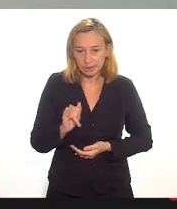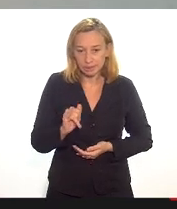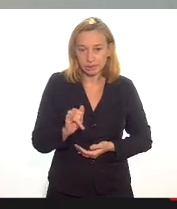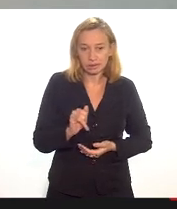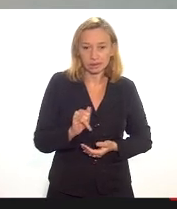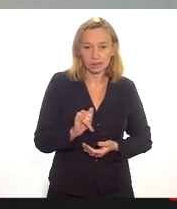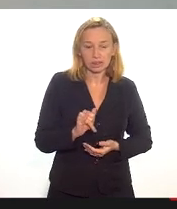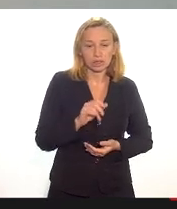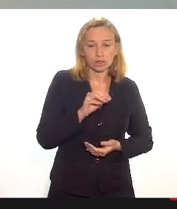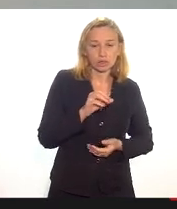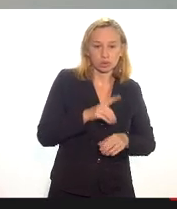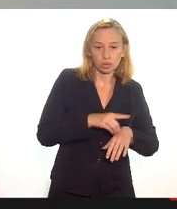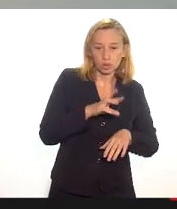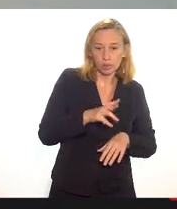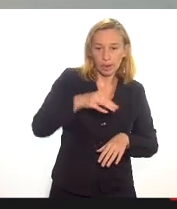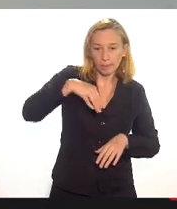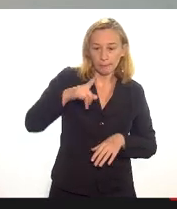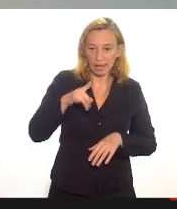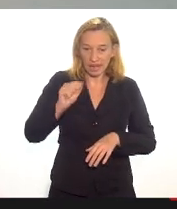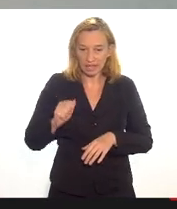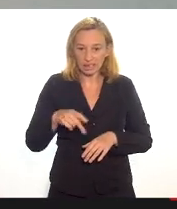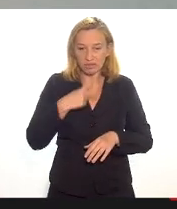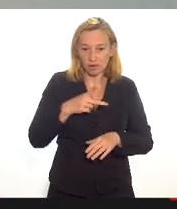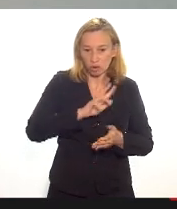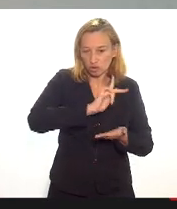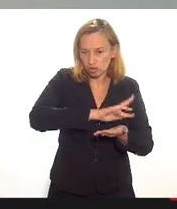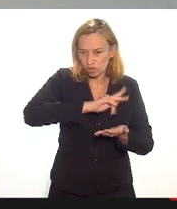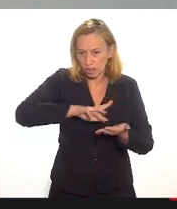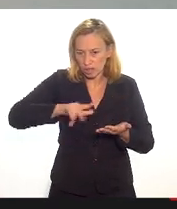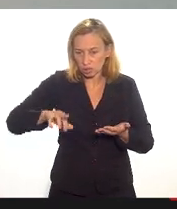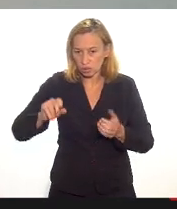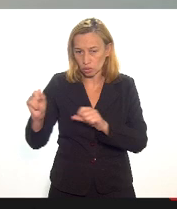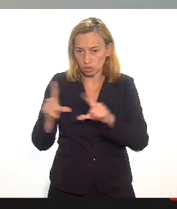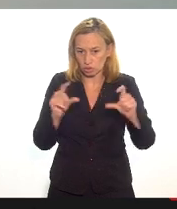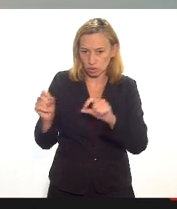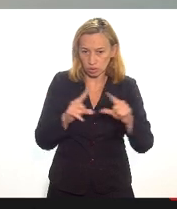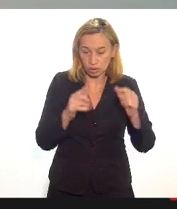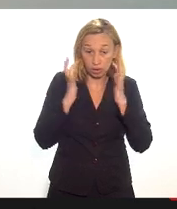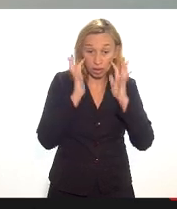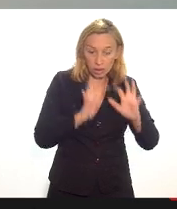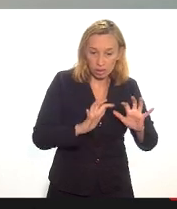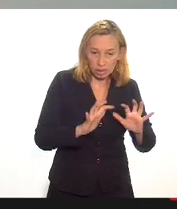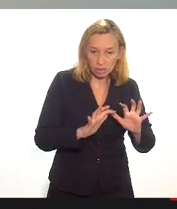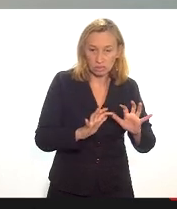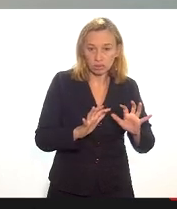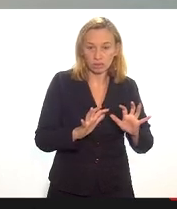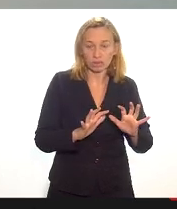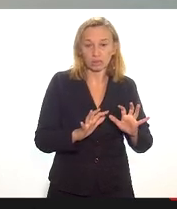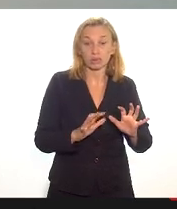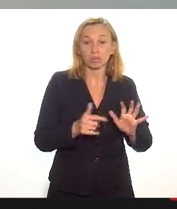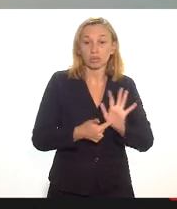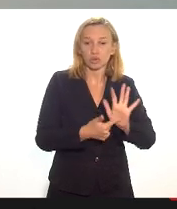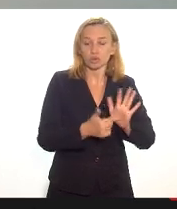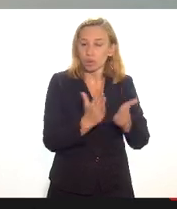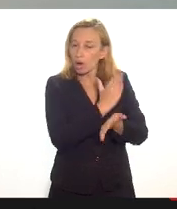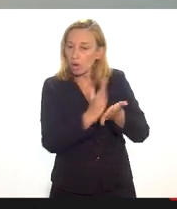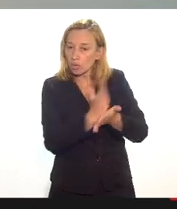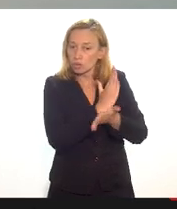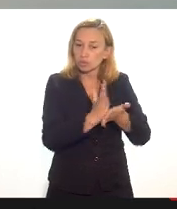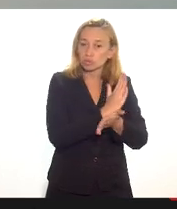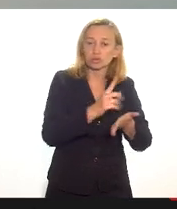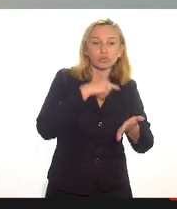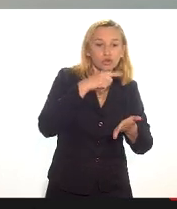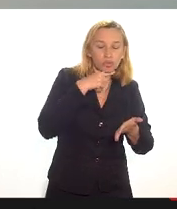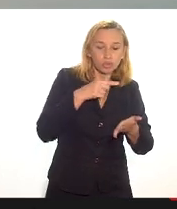exposição que a doutora Magda fez, que trouxe vários pontos que nos alertaram, nós já estávamos atentos a isso, mas trouxe à tona alguns pontos que nós tínhamos